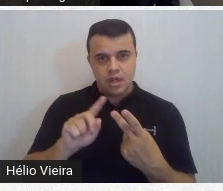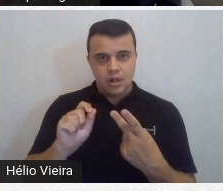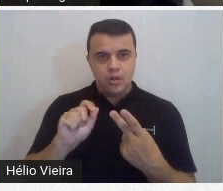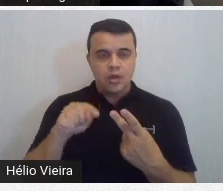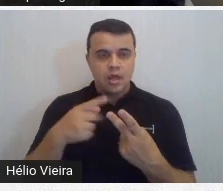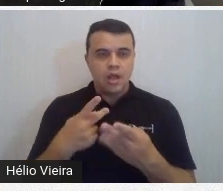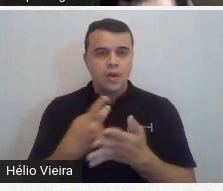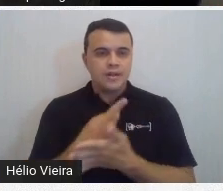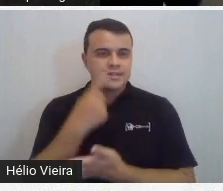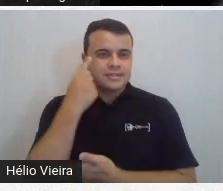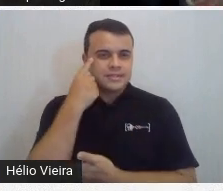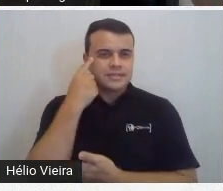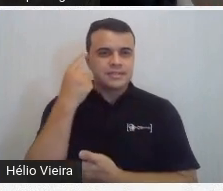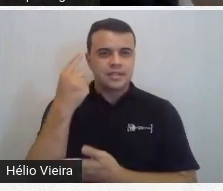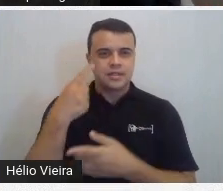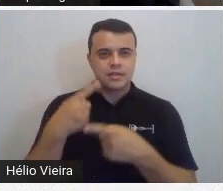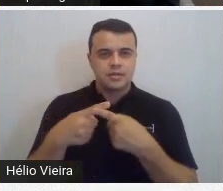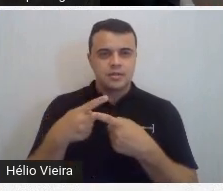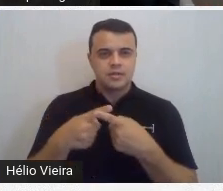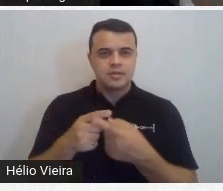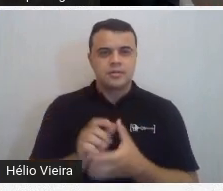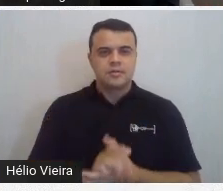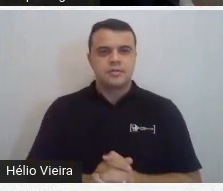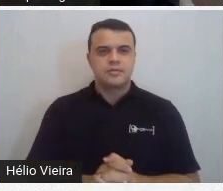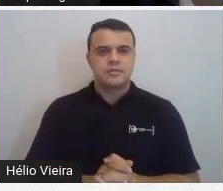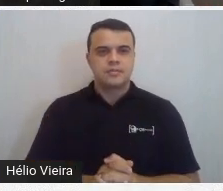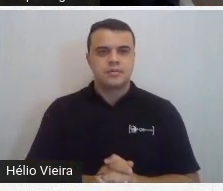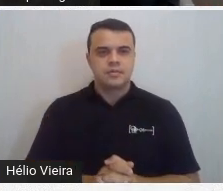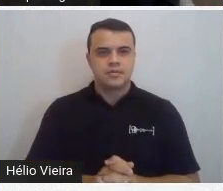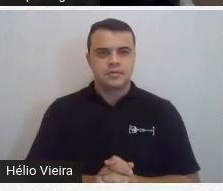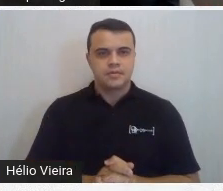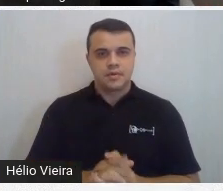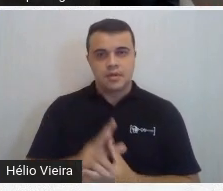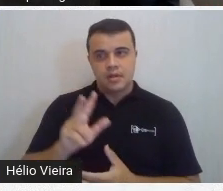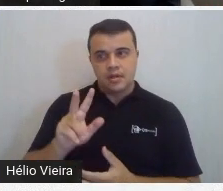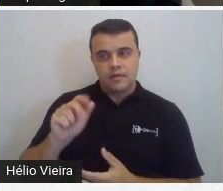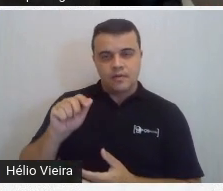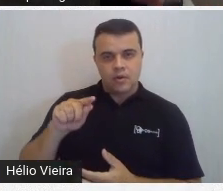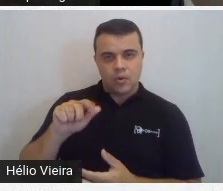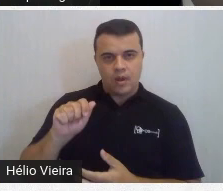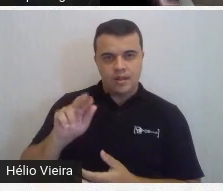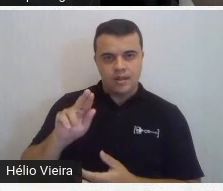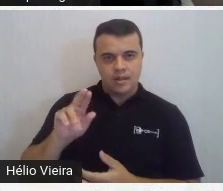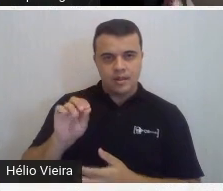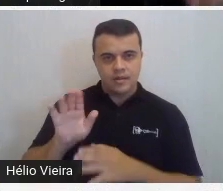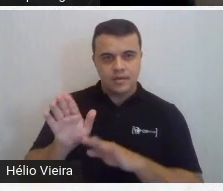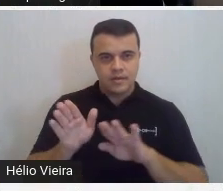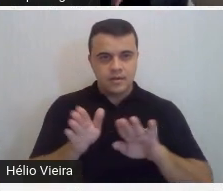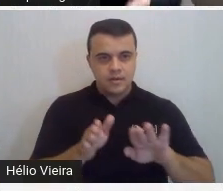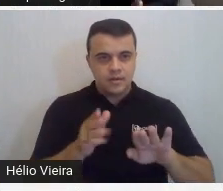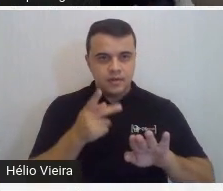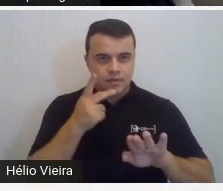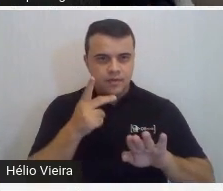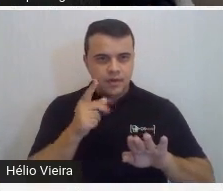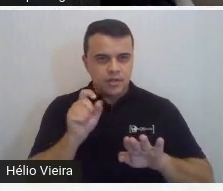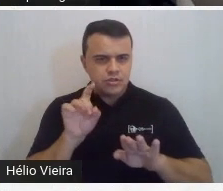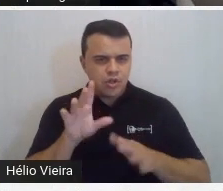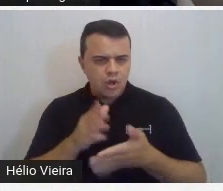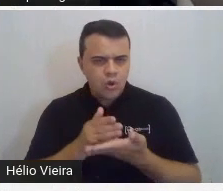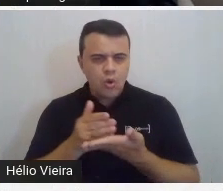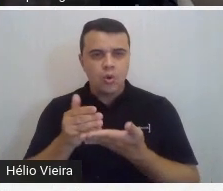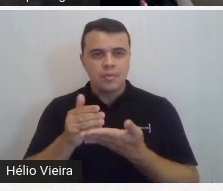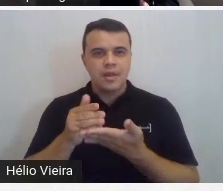as ideias para os movimentos de vanguarda, certo? Vamos falar então, como eu falei, só para introduzir